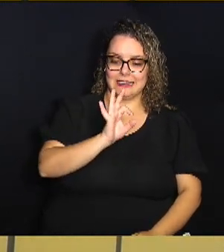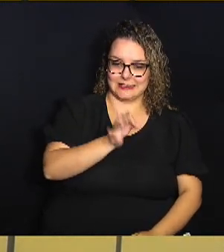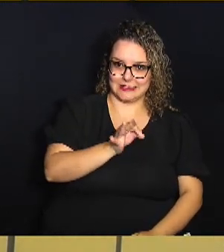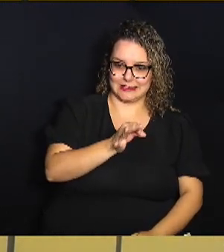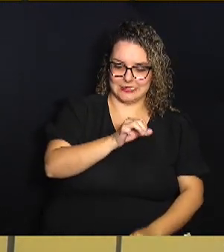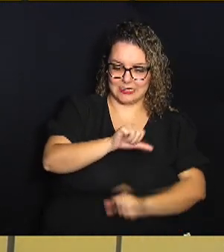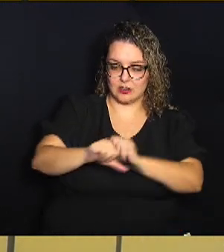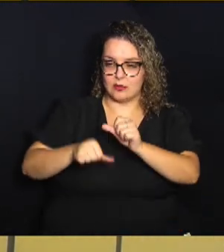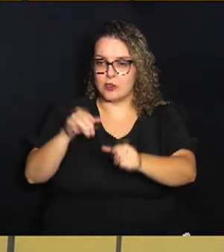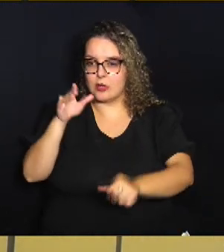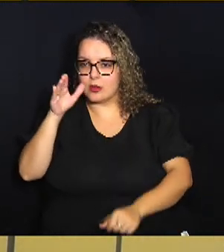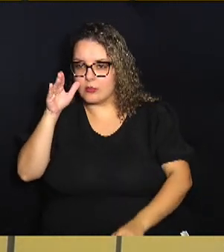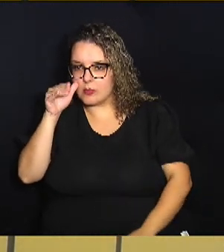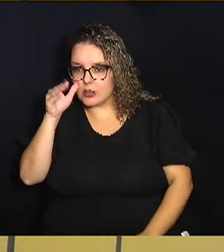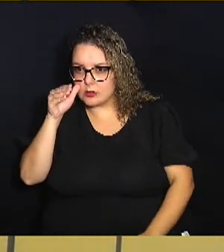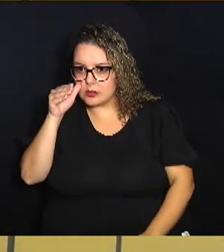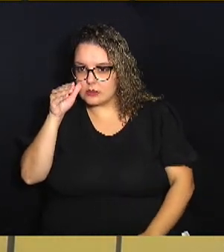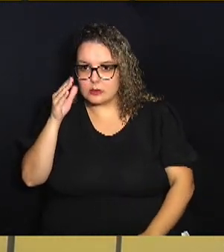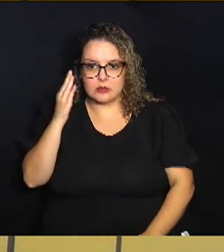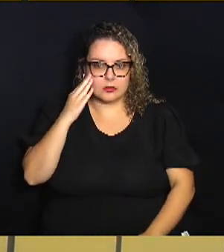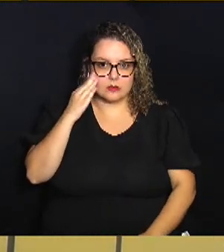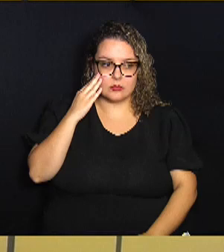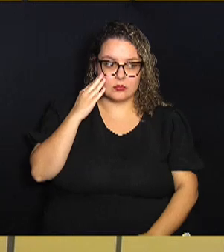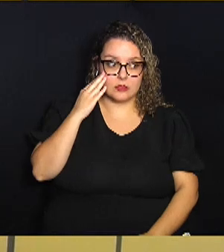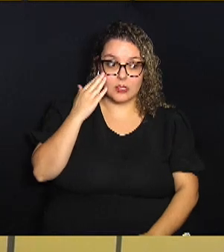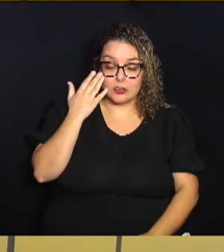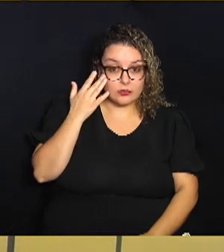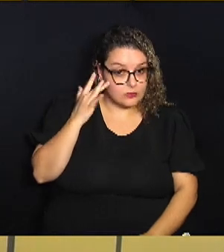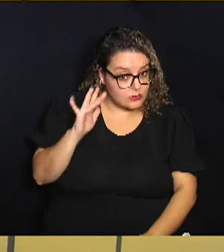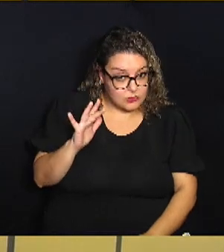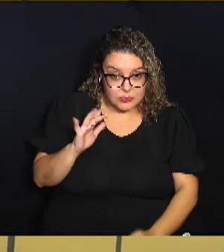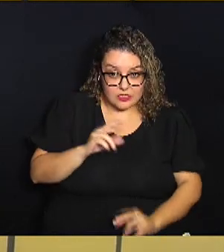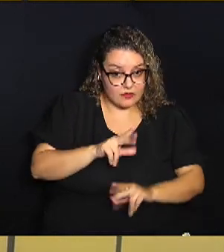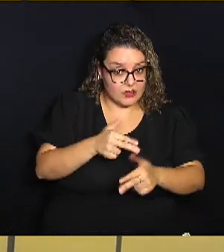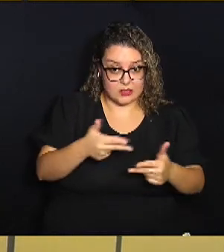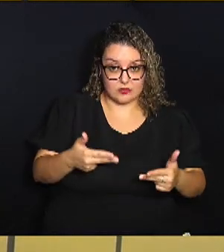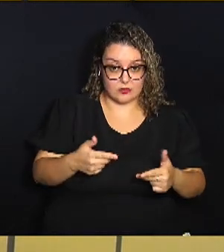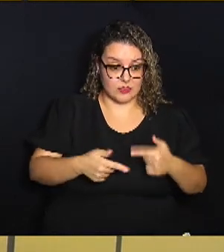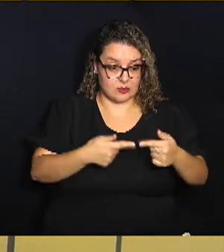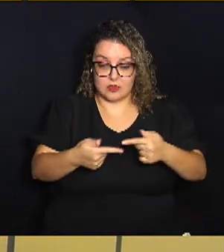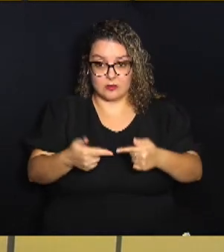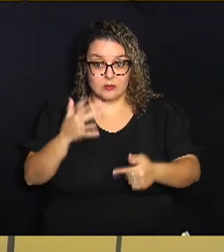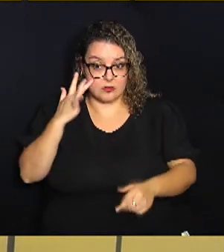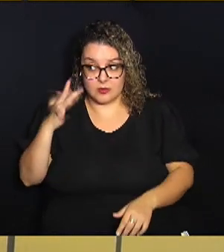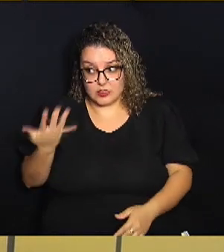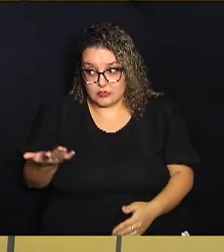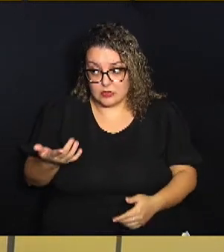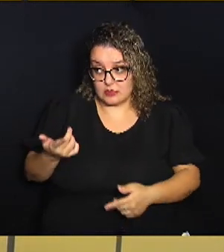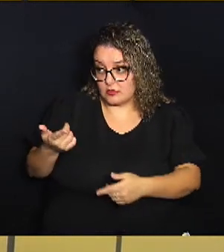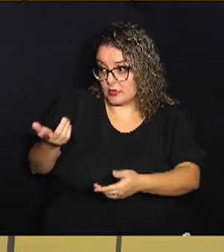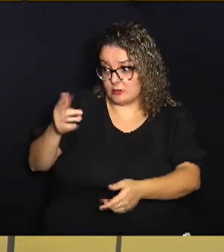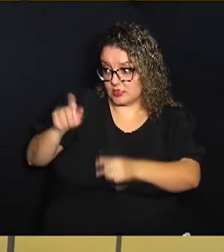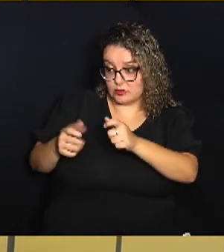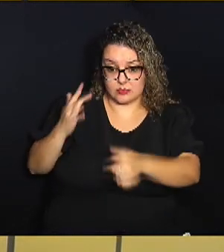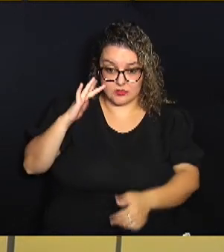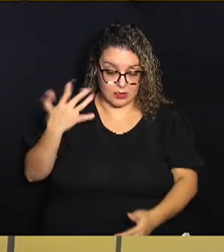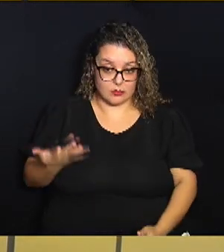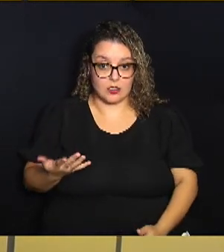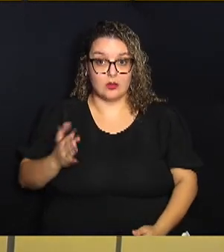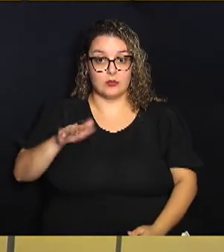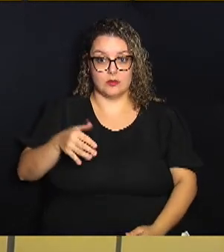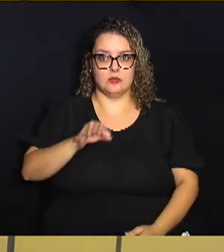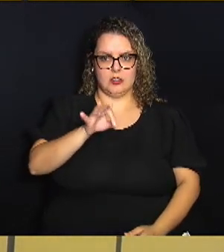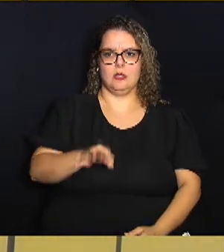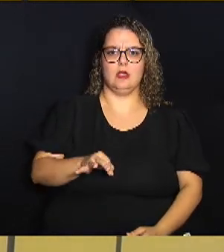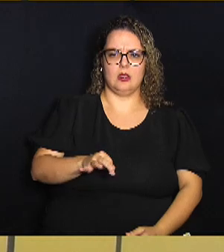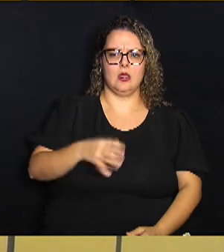pela curiosidade. Entender que eu não sei muitas coisas. Uma geração não sabe da outra, uma pessoa não sabe da outra. Então, quando eu troco a certeza que eu tenho,